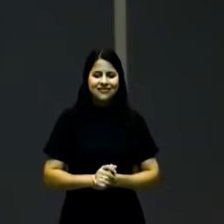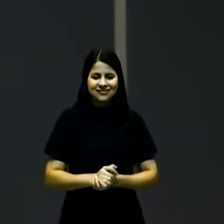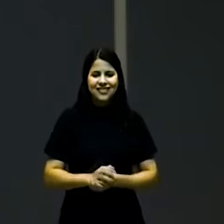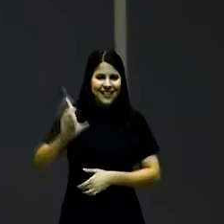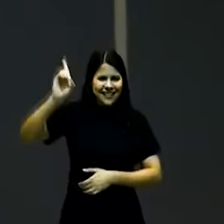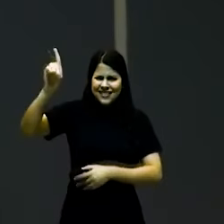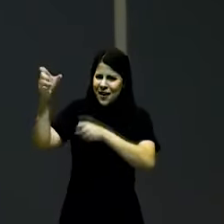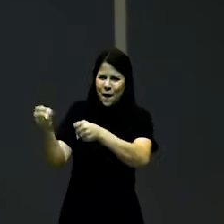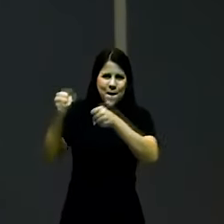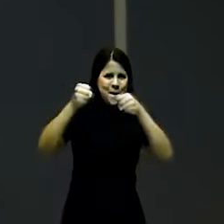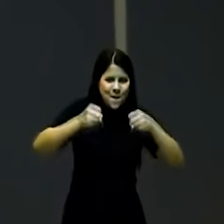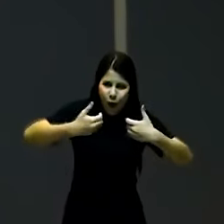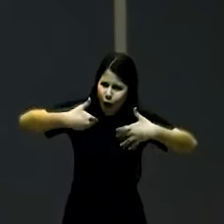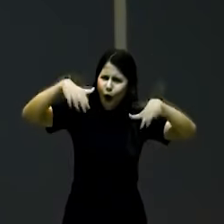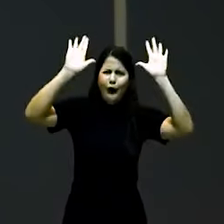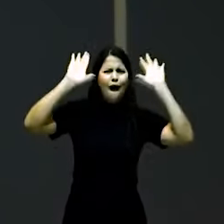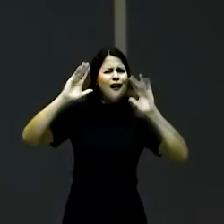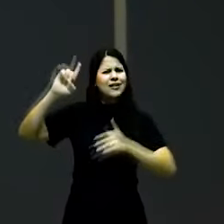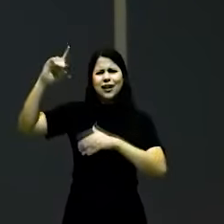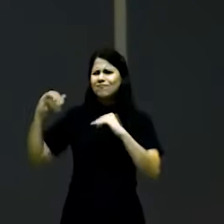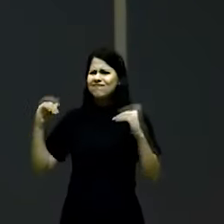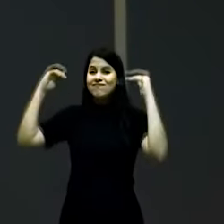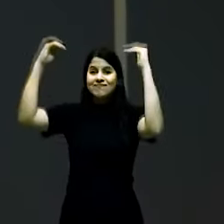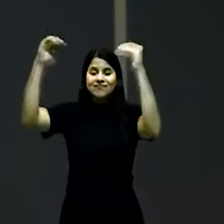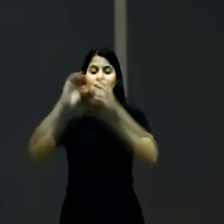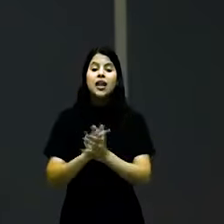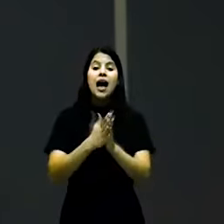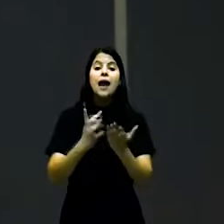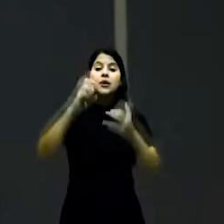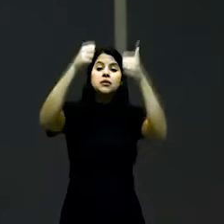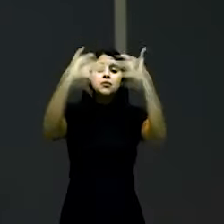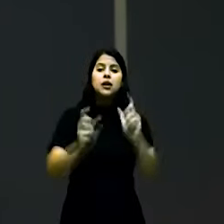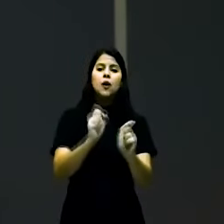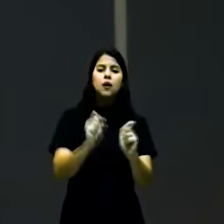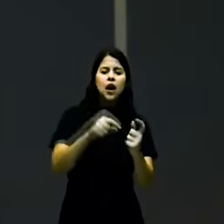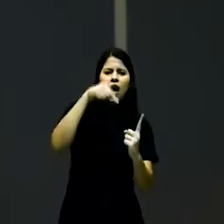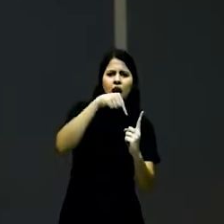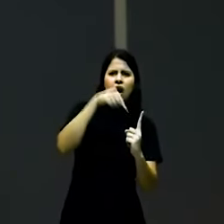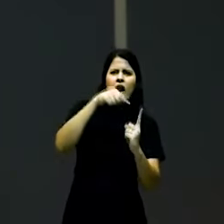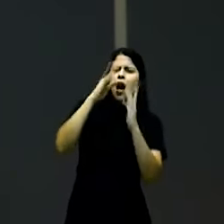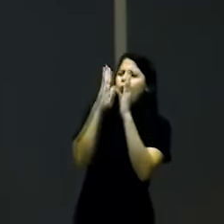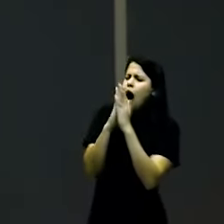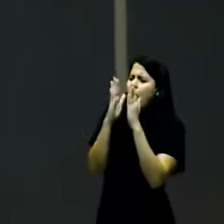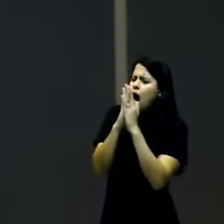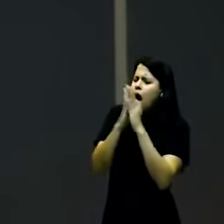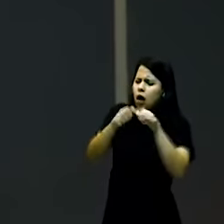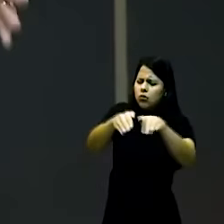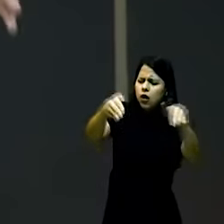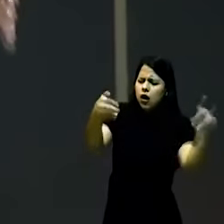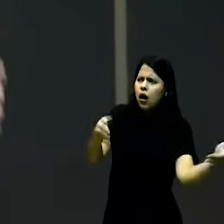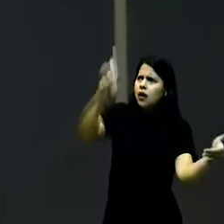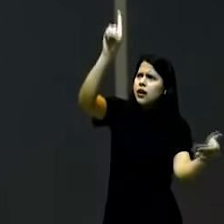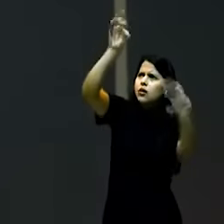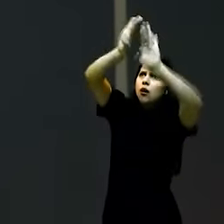É o Deus Todo-Poderoso. E a Bíblia diz que Elias ora, Deus manda fogo do céu e